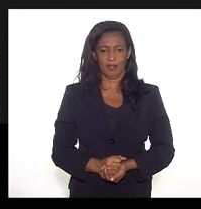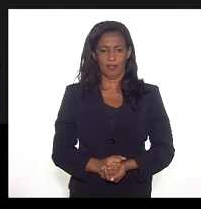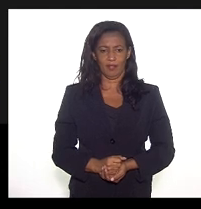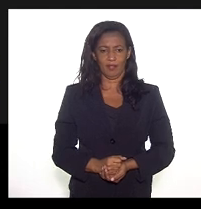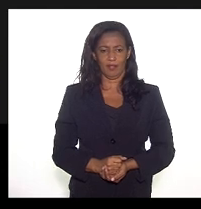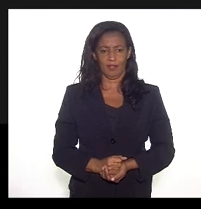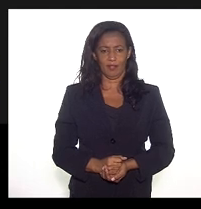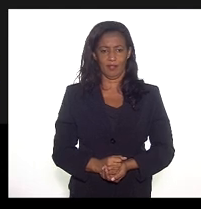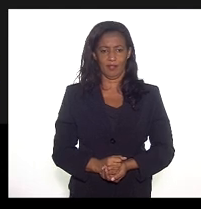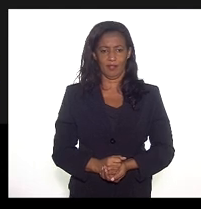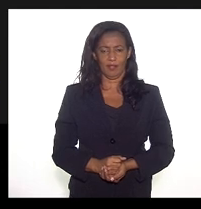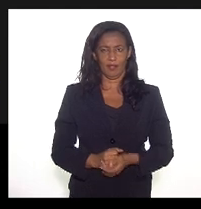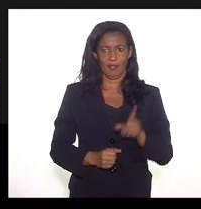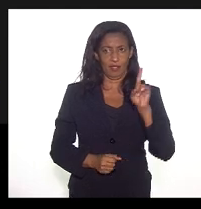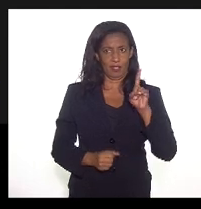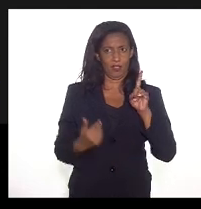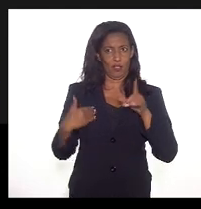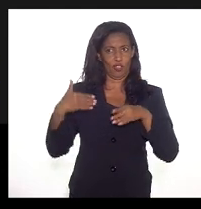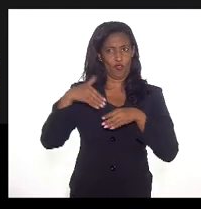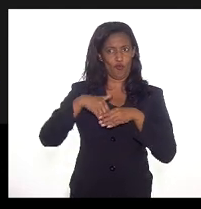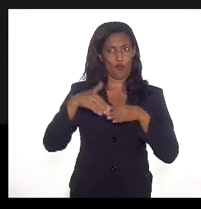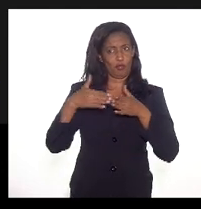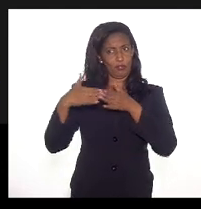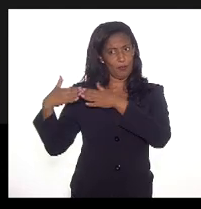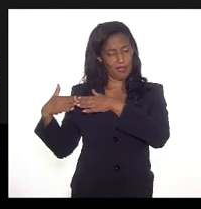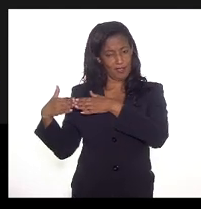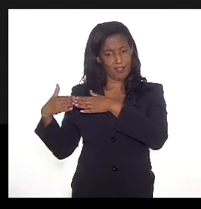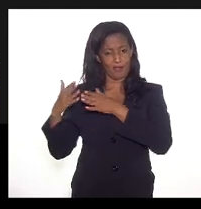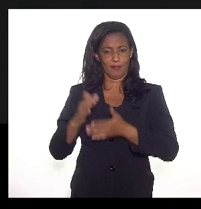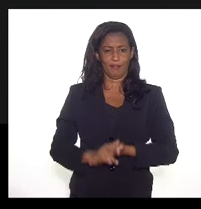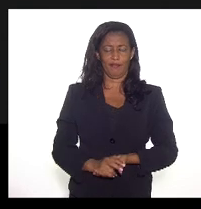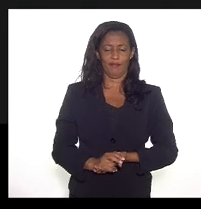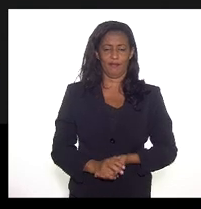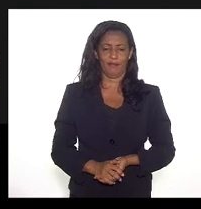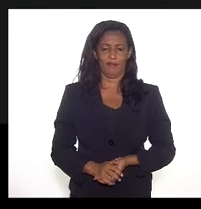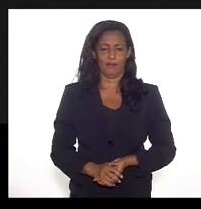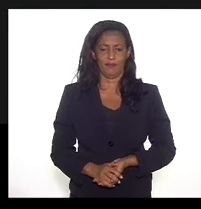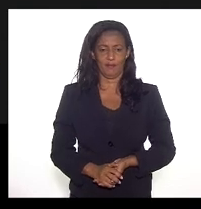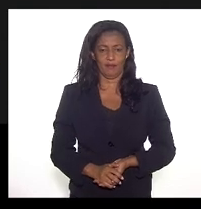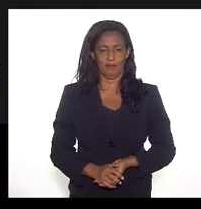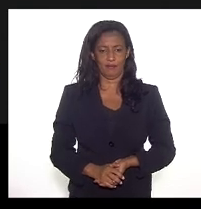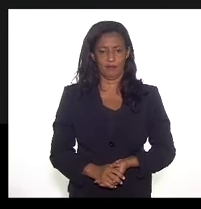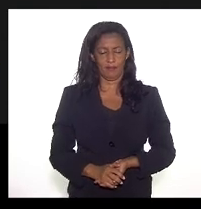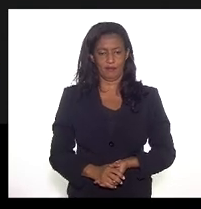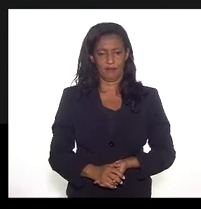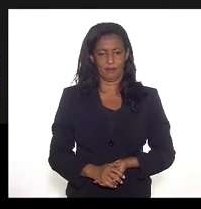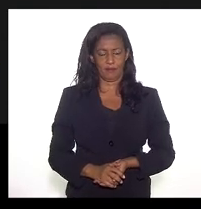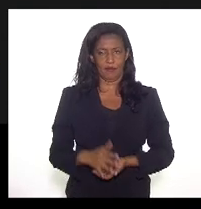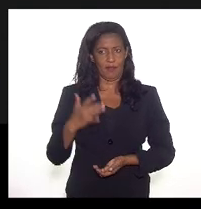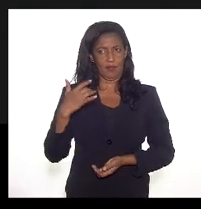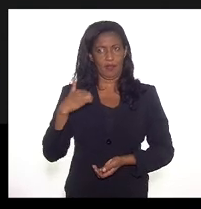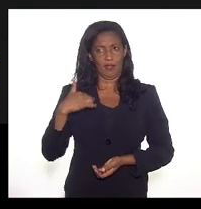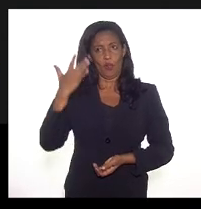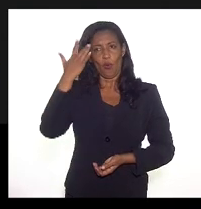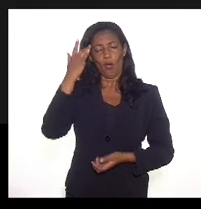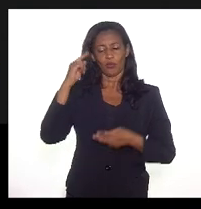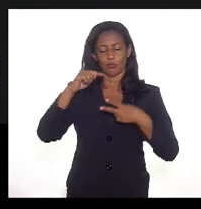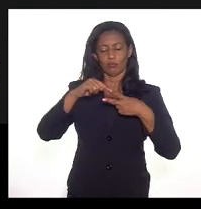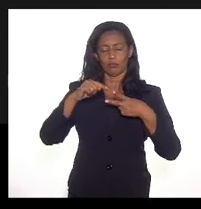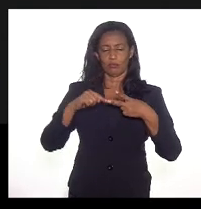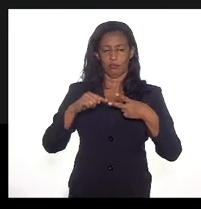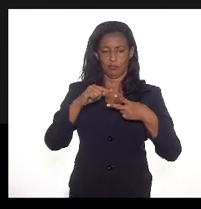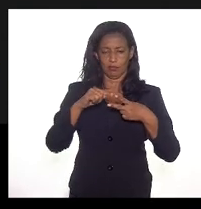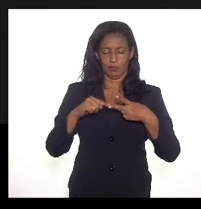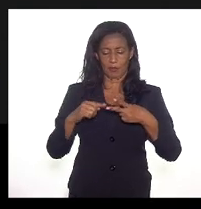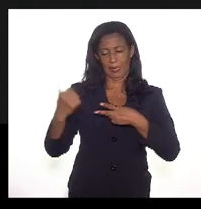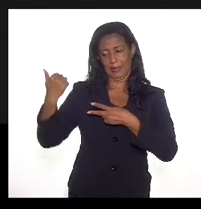tenho voto em separado, né? Porque eu acho duas coisas. Primeiro,